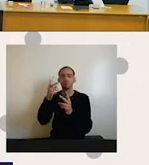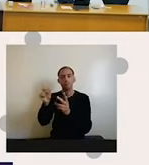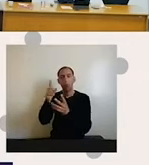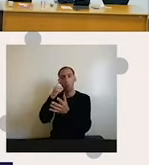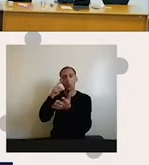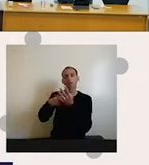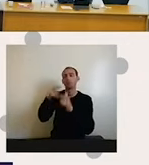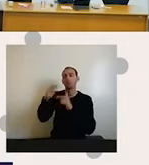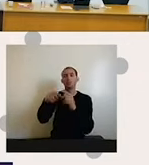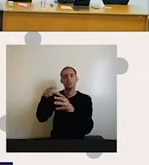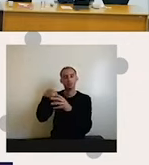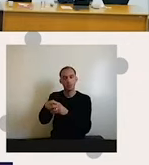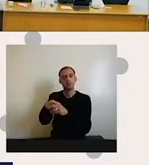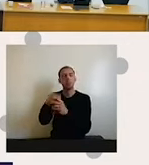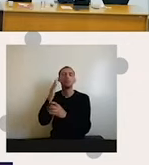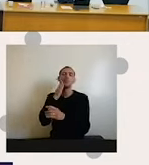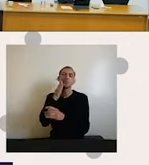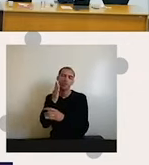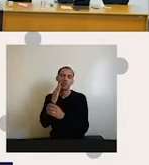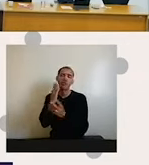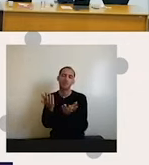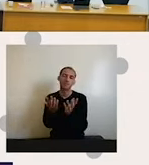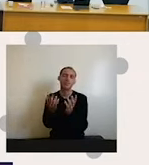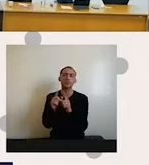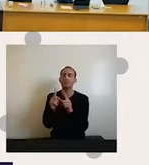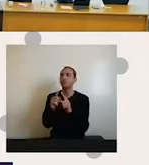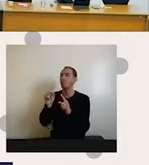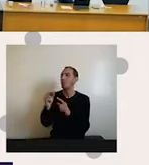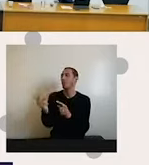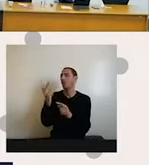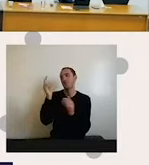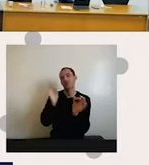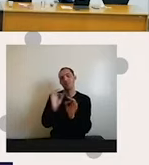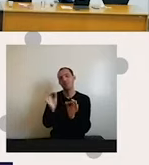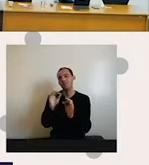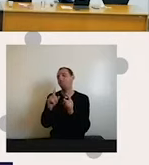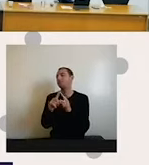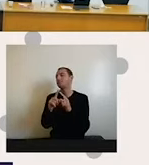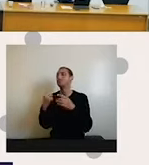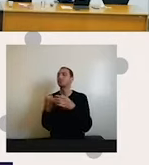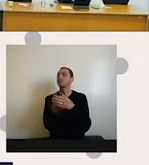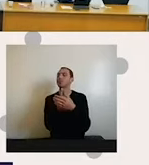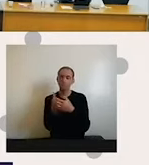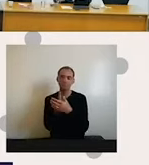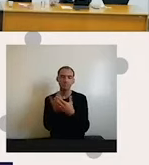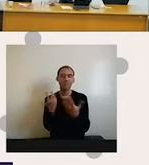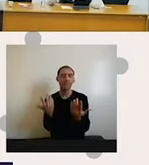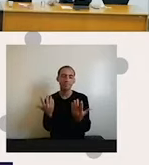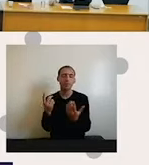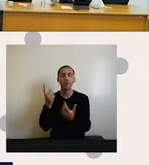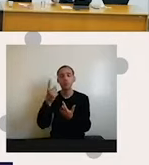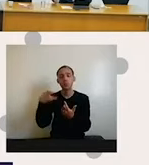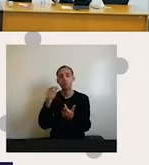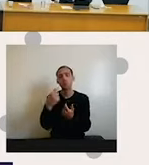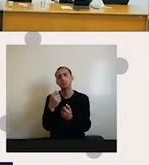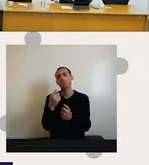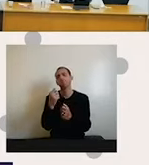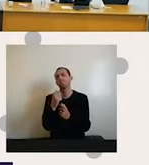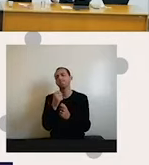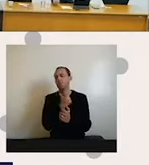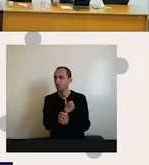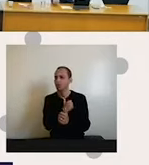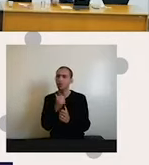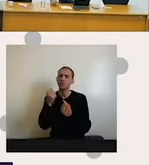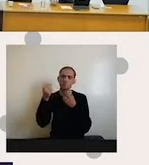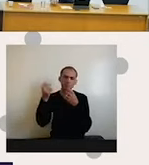também a isolavam, se eles também repetiam atos de humilhação, por exemplo, né, se havia conflitos de valores, enfim.